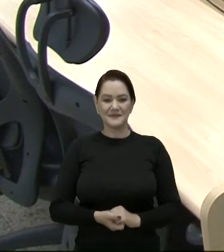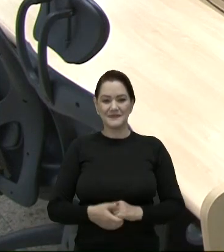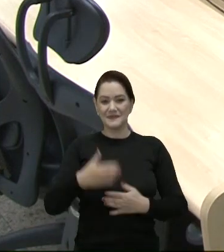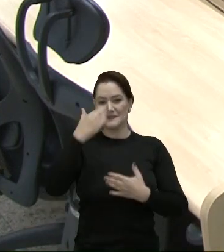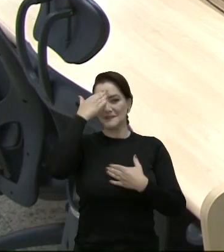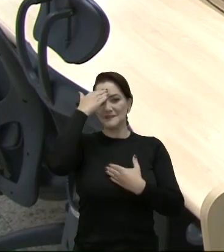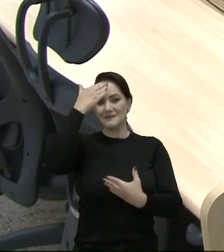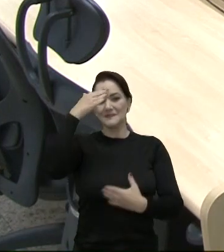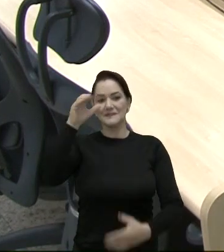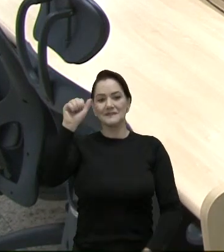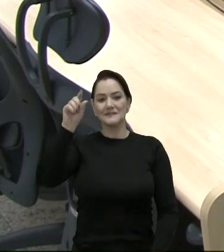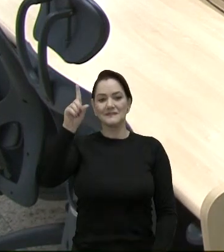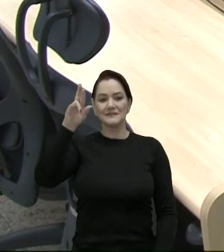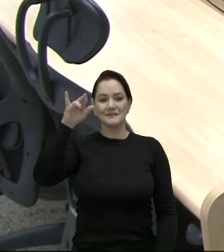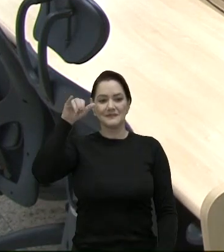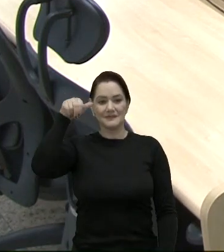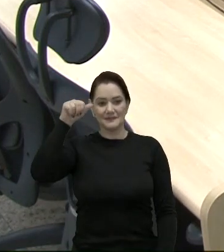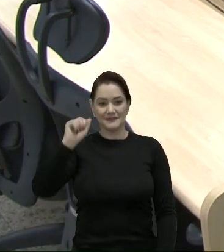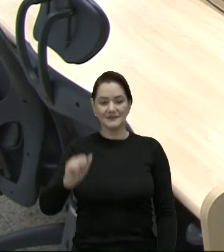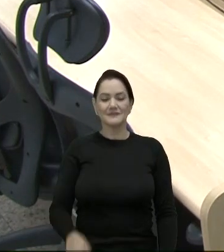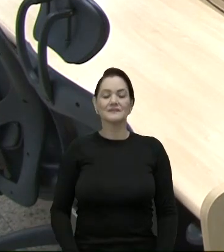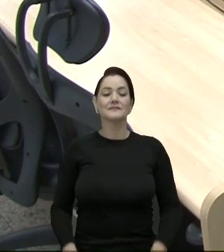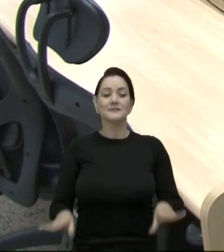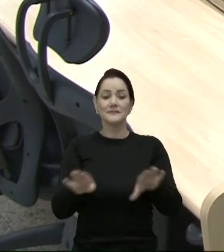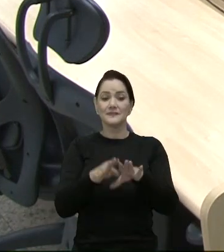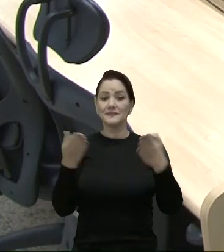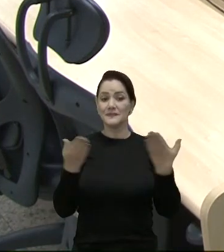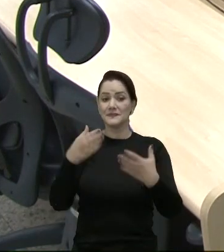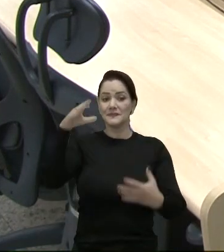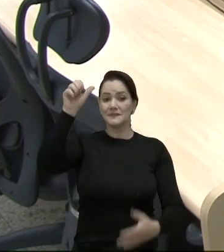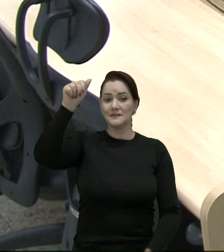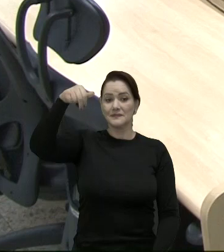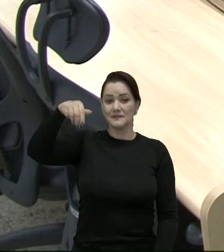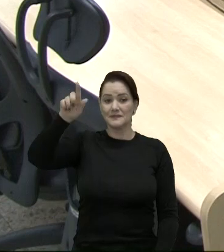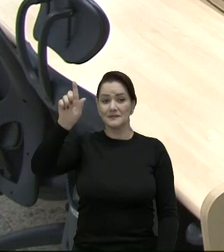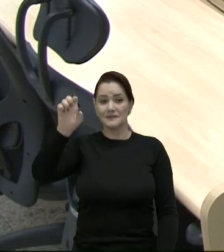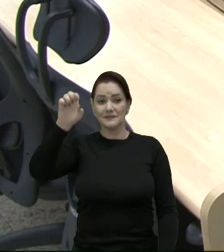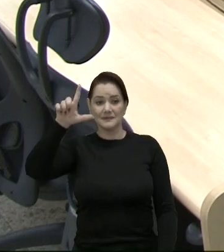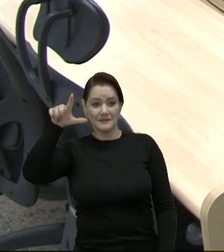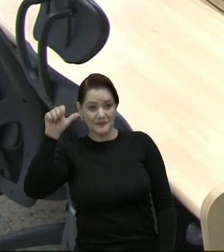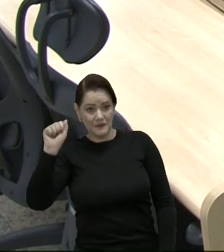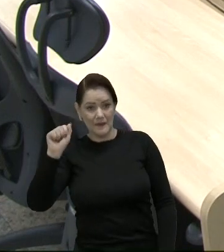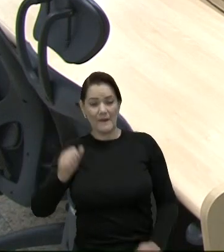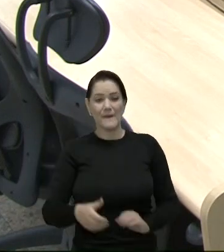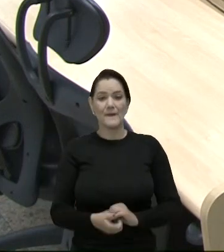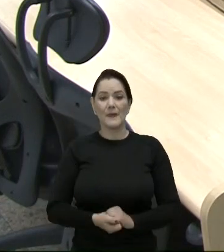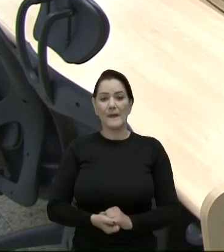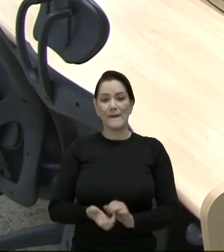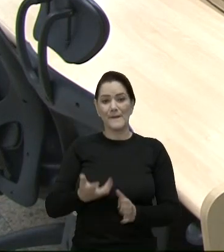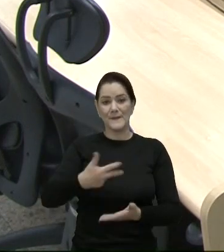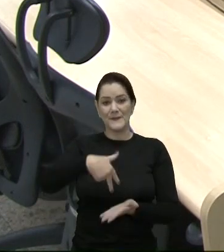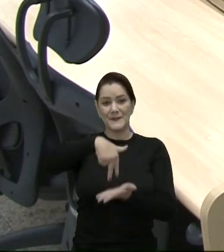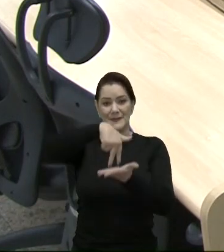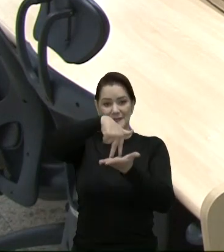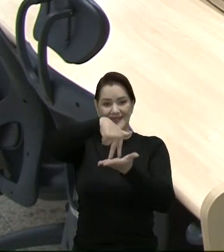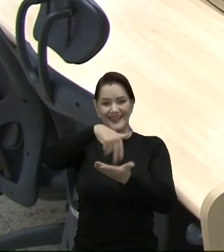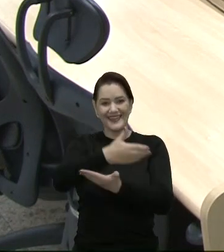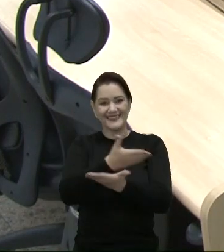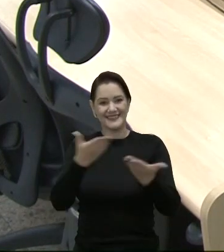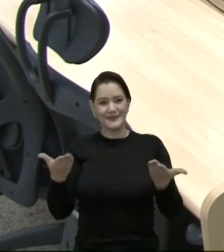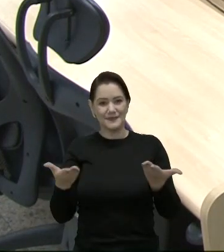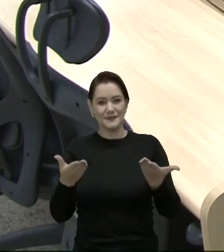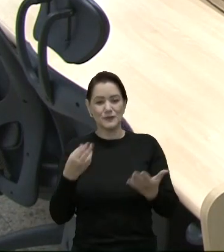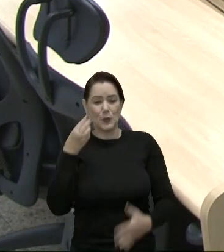Obrigado, Adriana. Ângela Timóteo Soares da Silva. Ângela, você me mata.